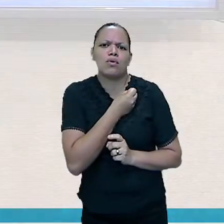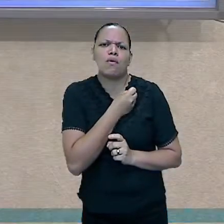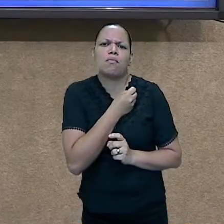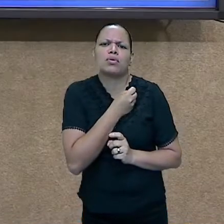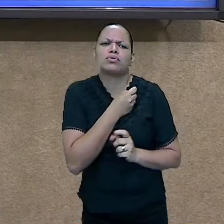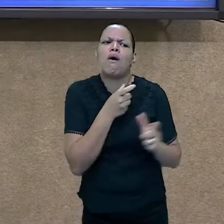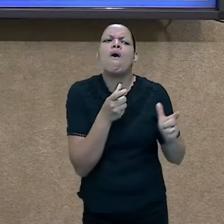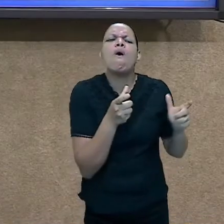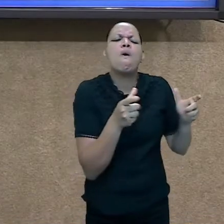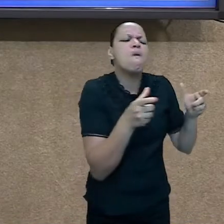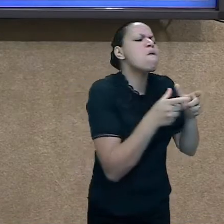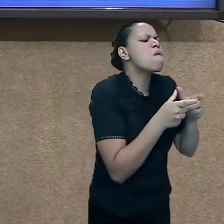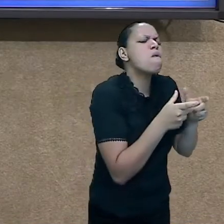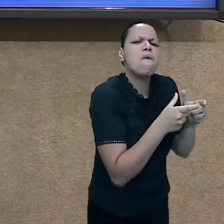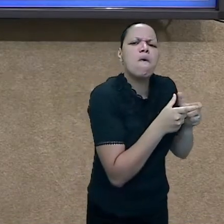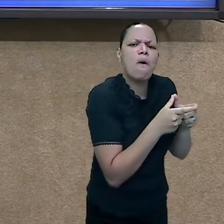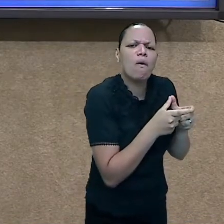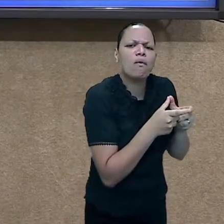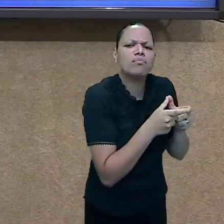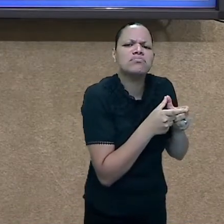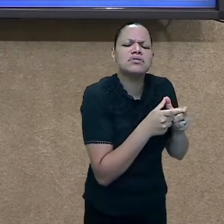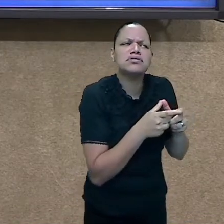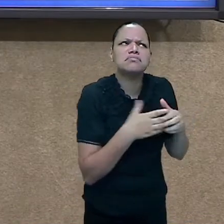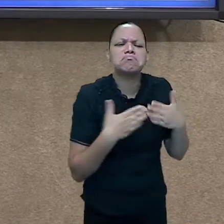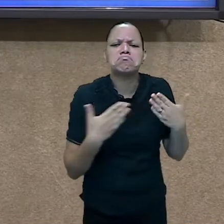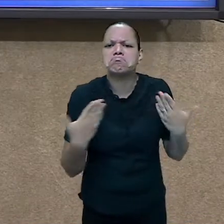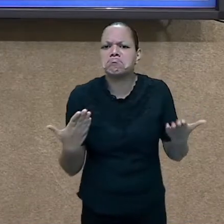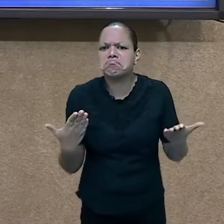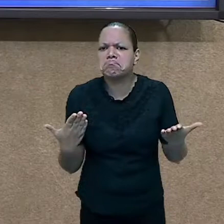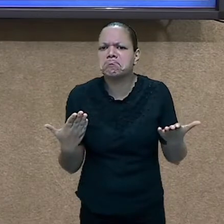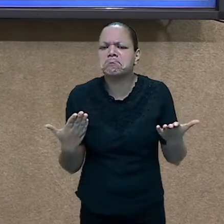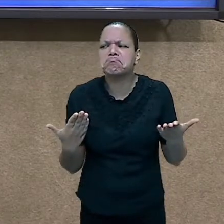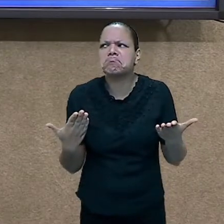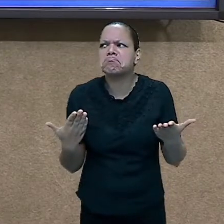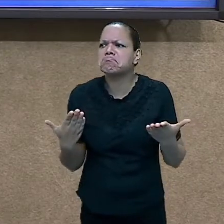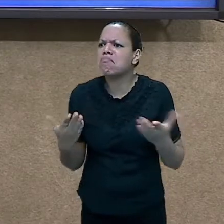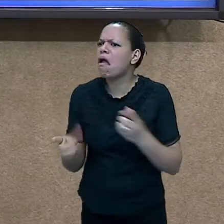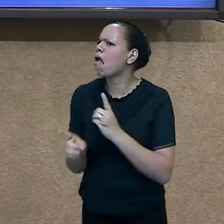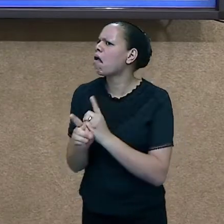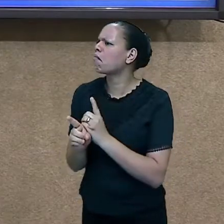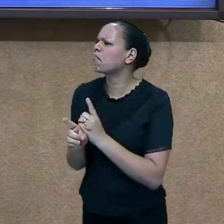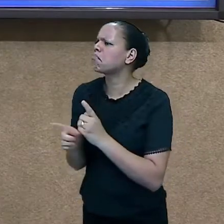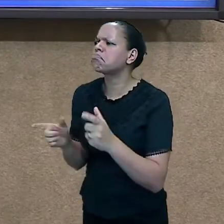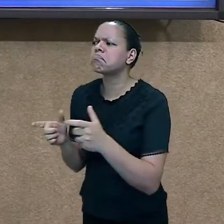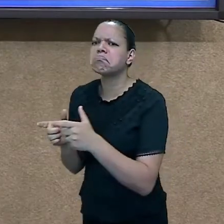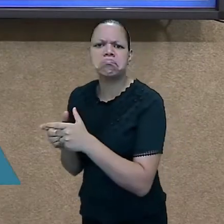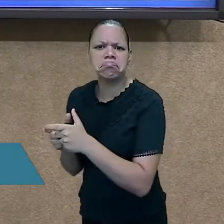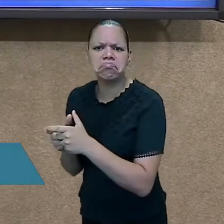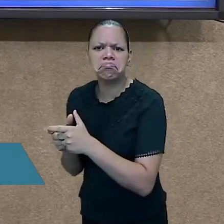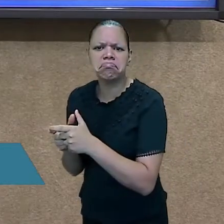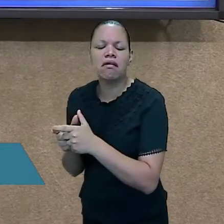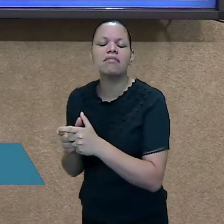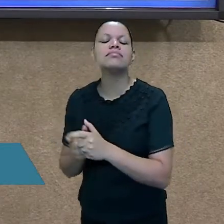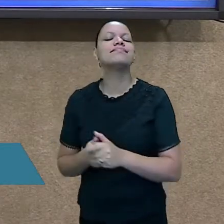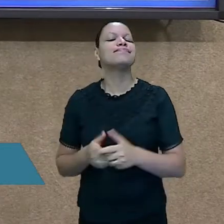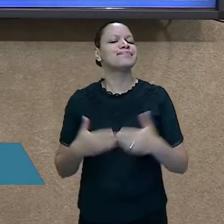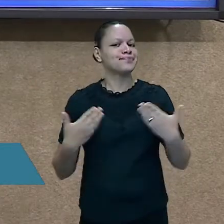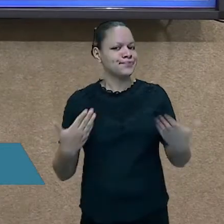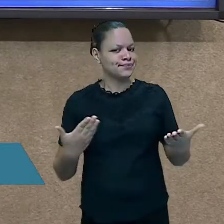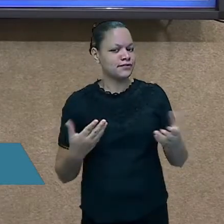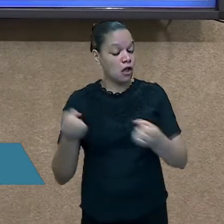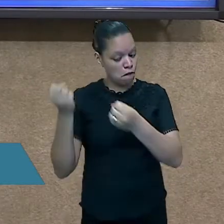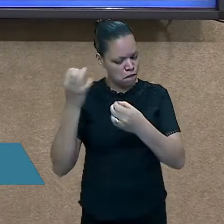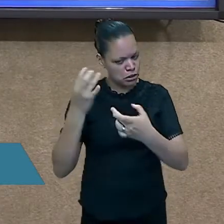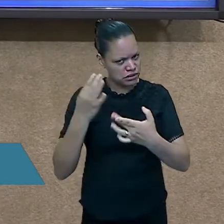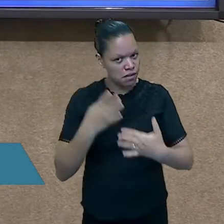o relógio de ponteiro. Em alguns relógios você pode encontrar esse sistema de números, indicando as